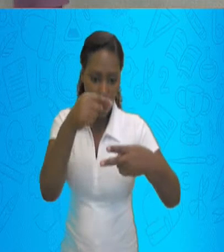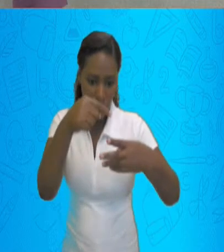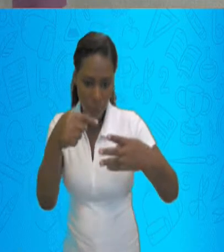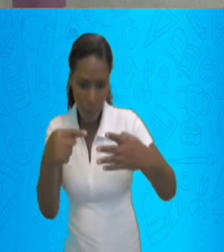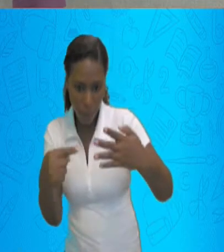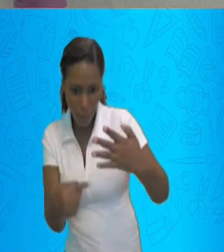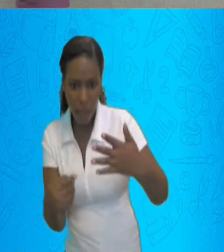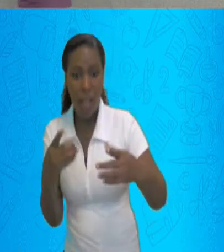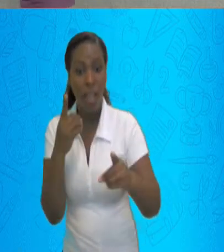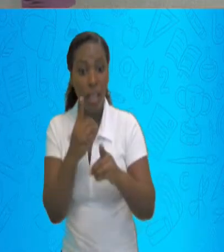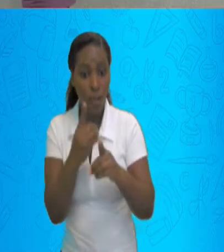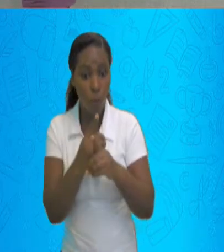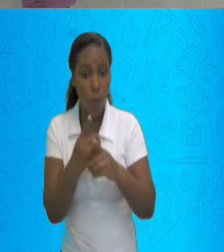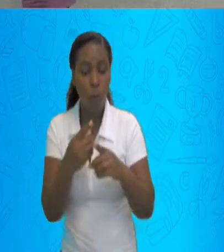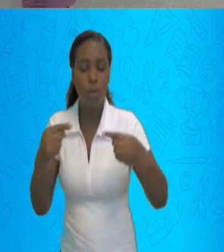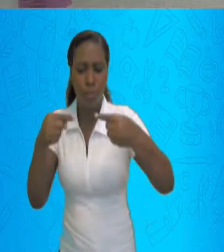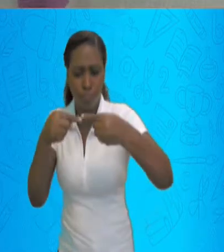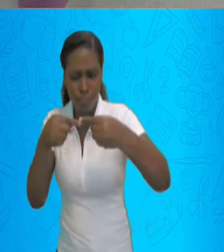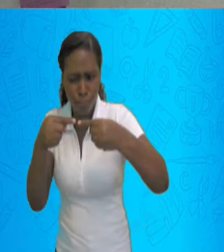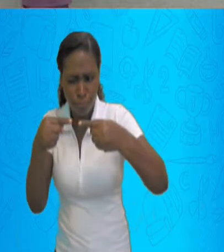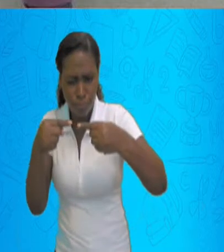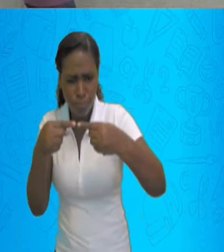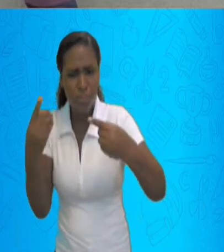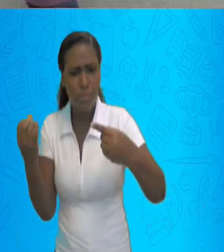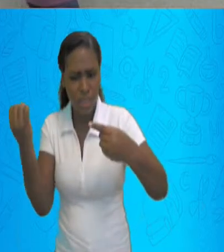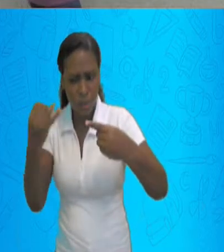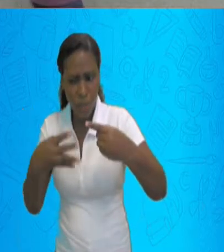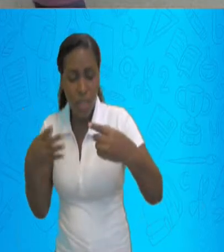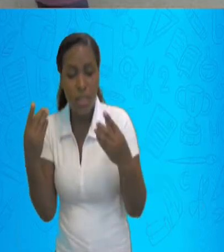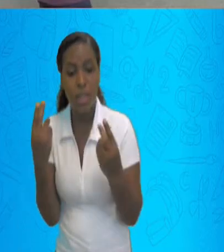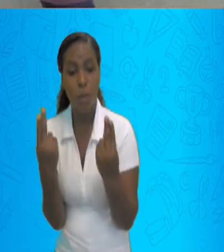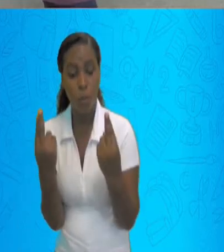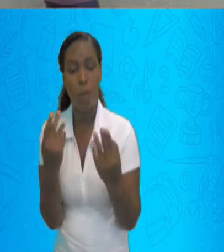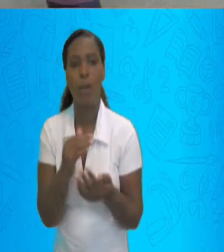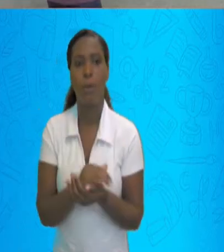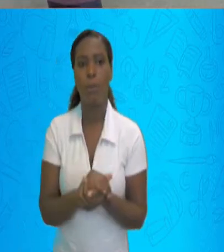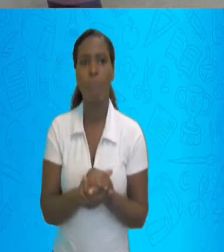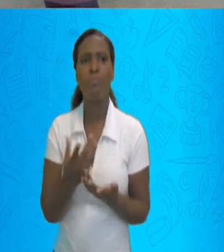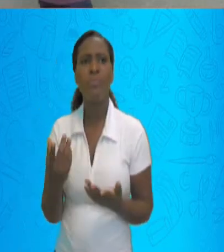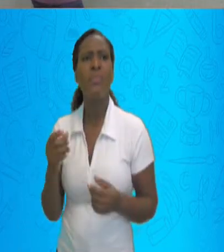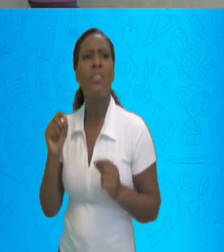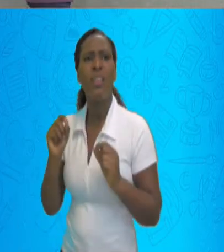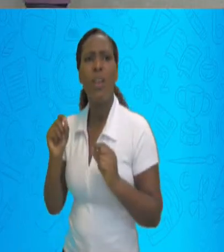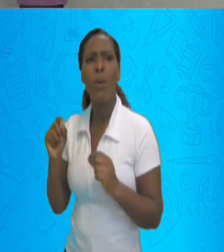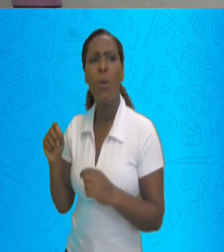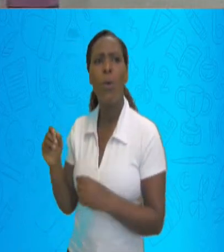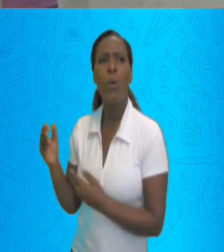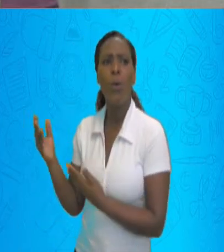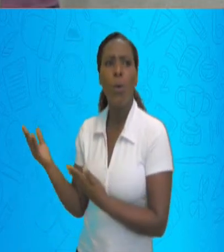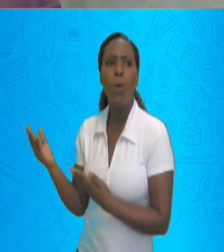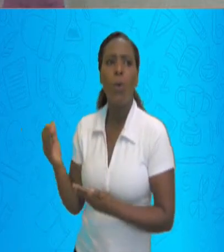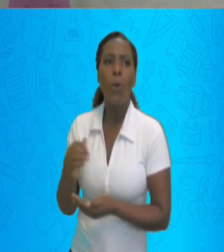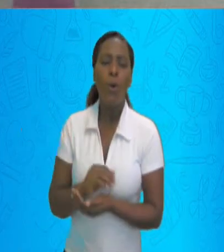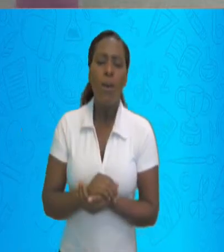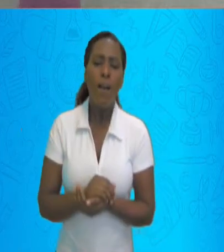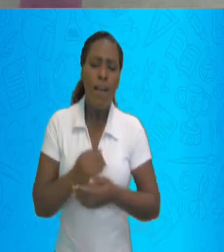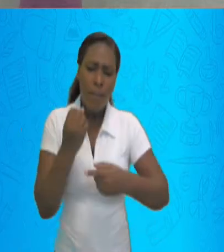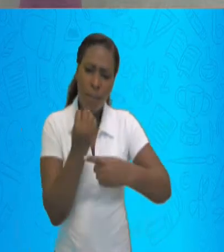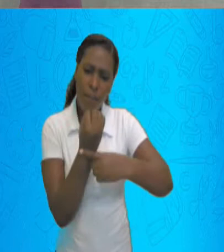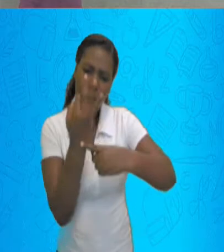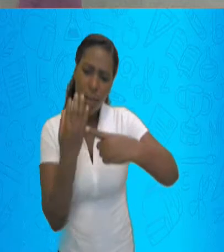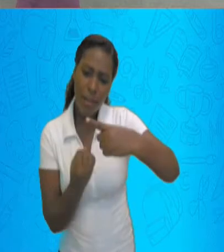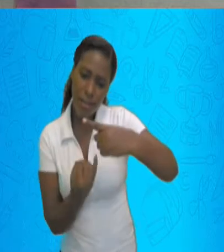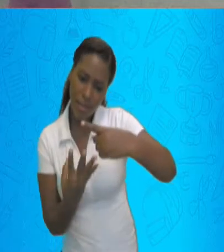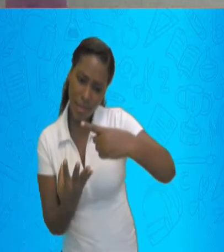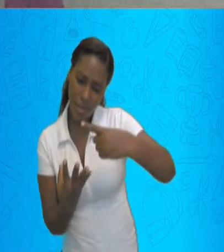é um número racional que representa as partes de um todo. E aqui na nossa aula a gente vai conseguir identificar